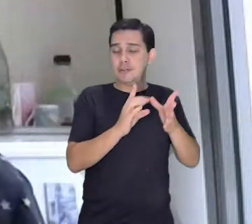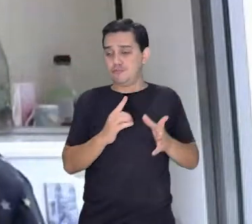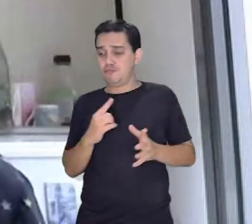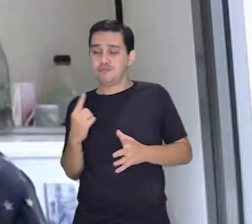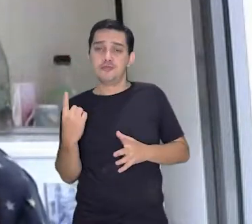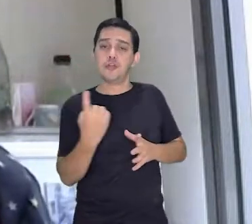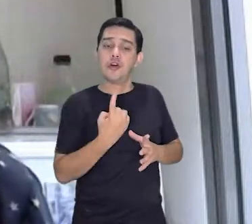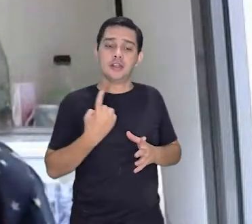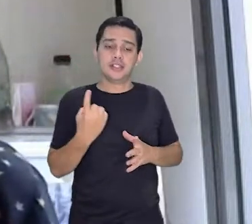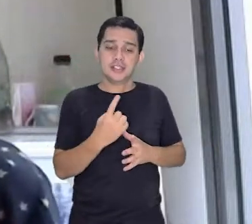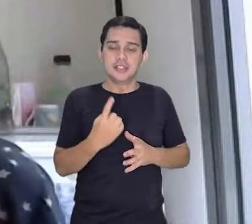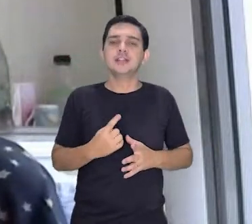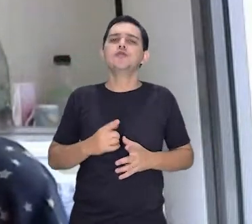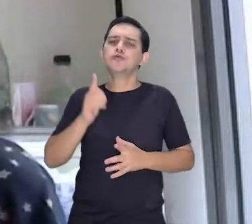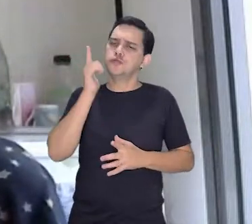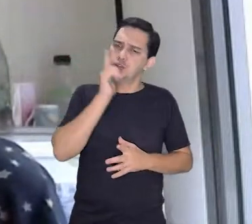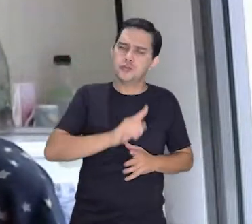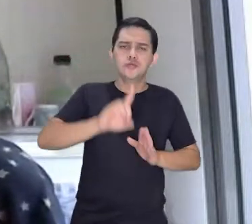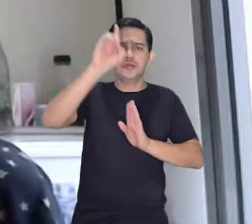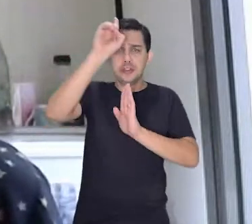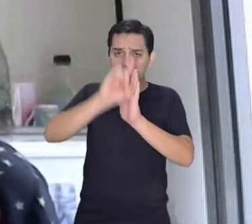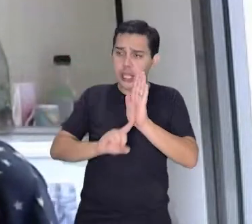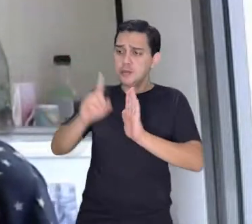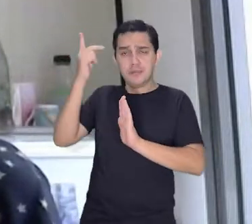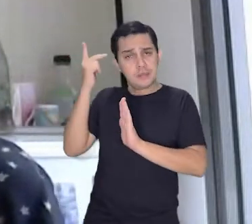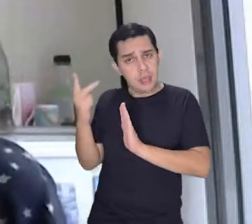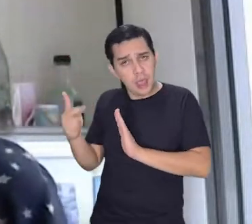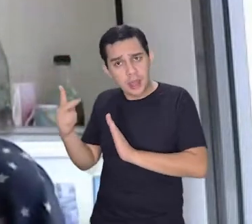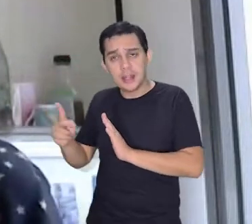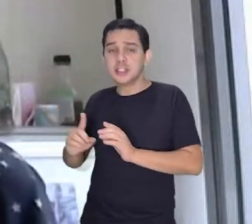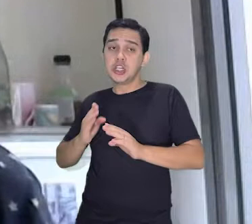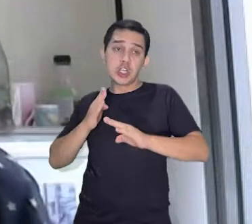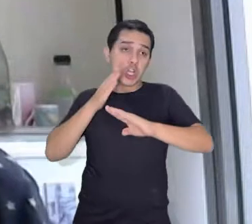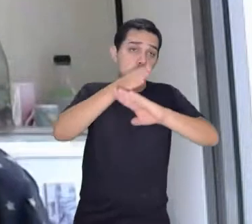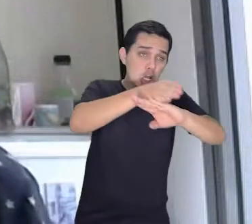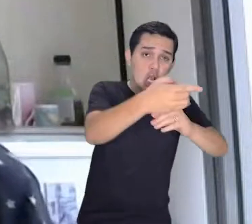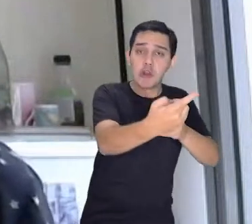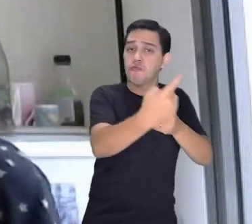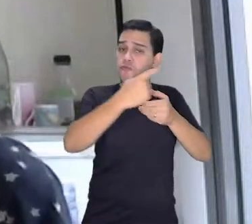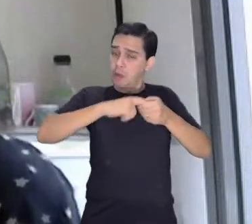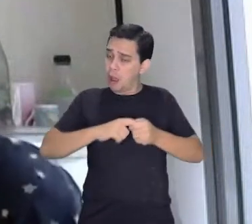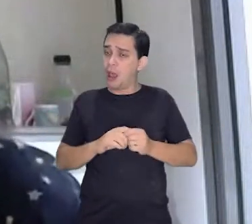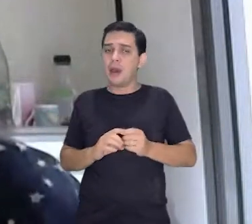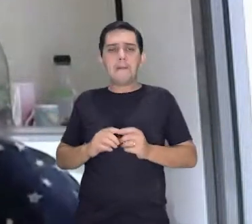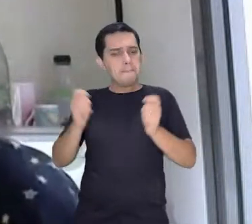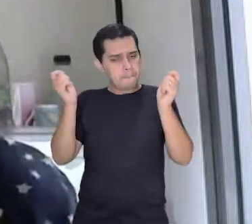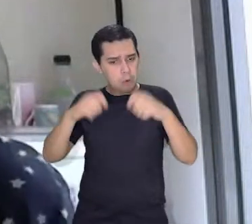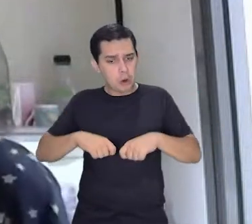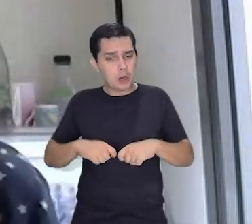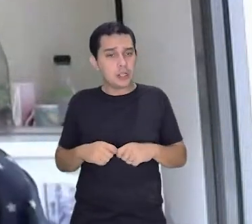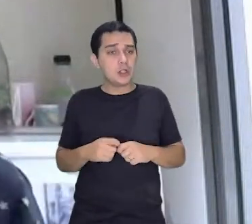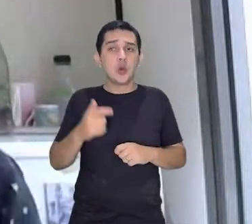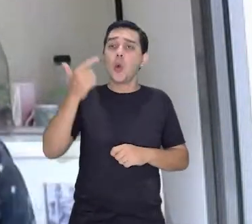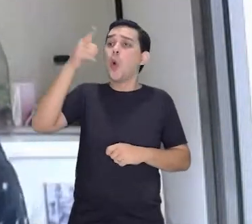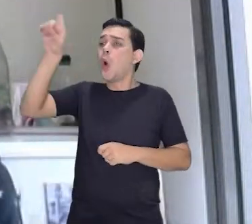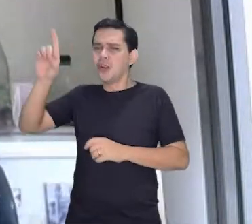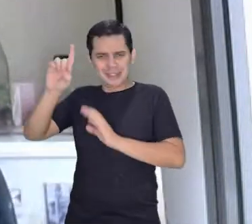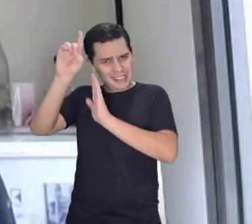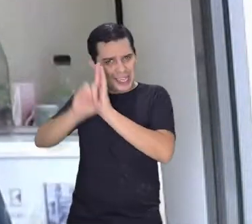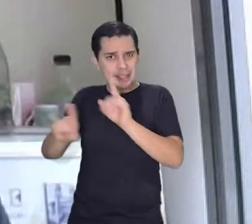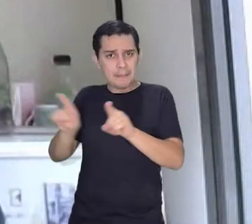autônoma, né, a garantir o direito delas, né, o direito de ir e vir, a garantir então a busca até de outros direitos, porque